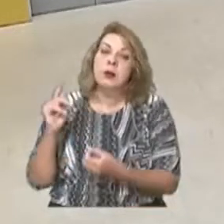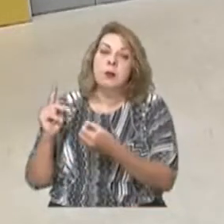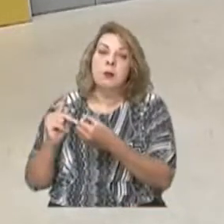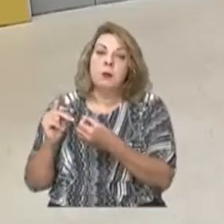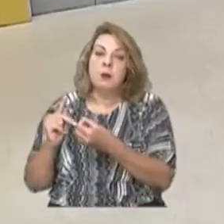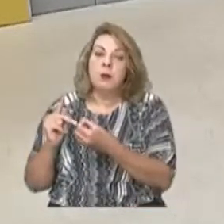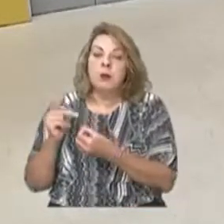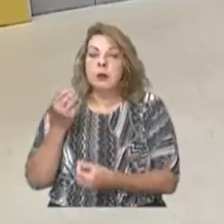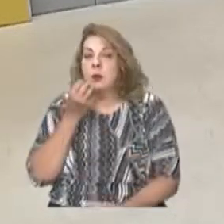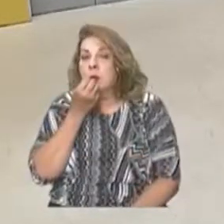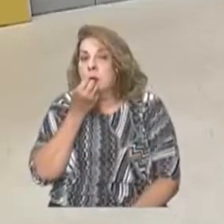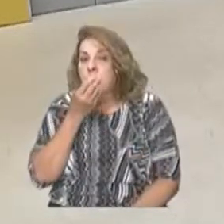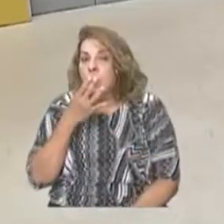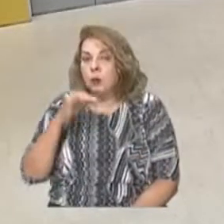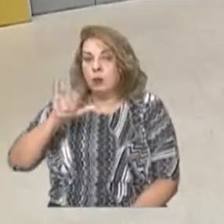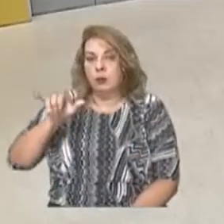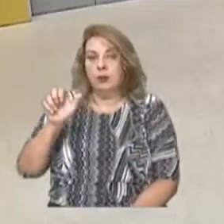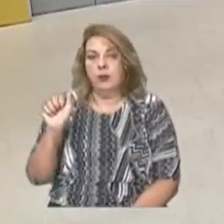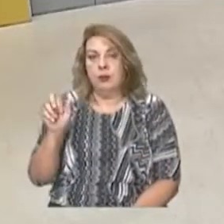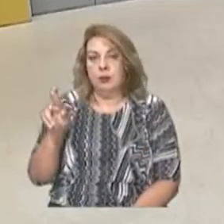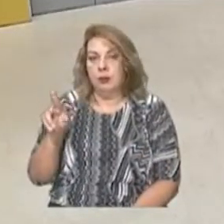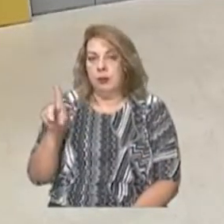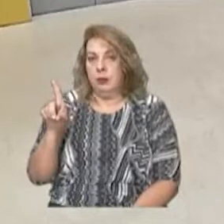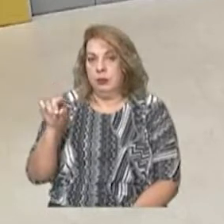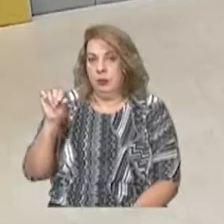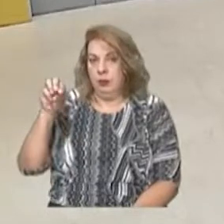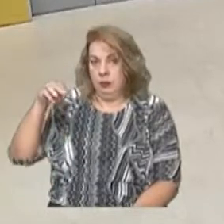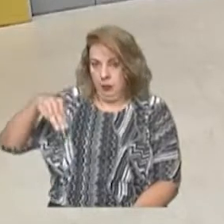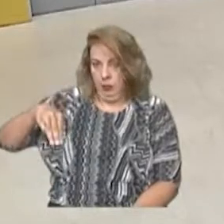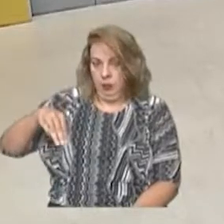57, 57.